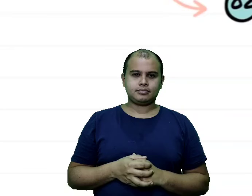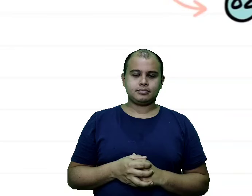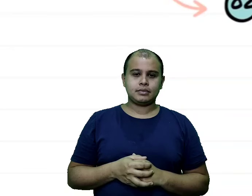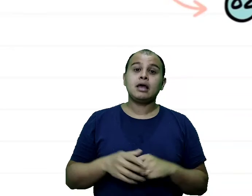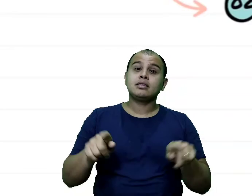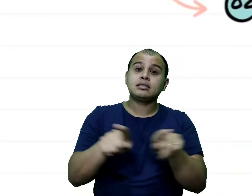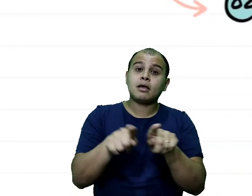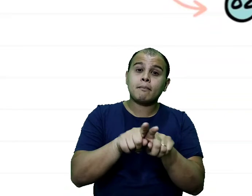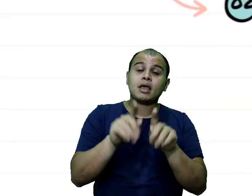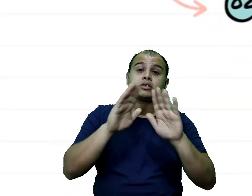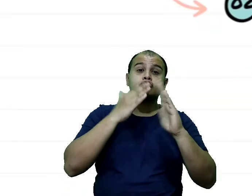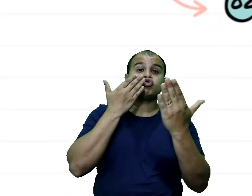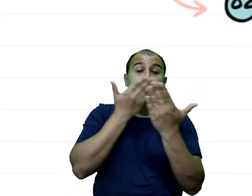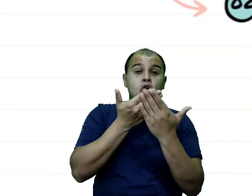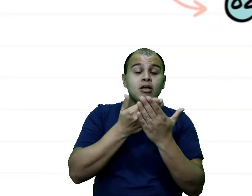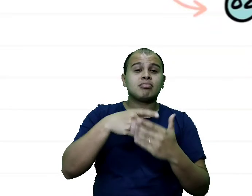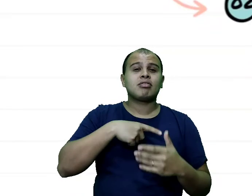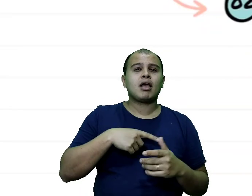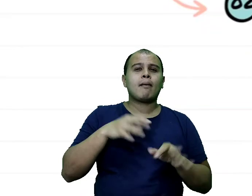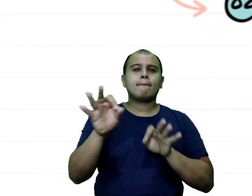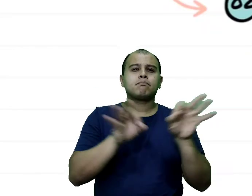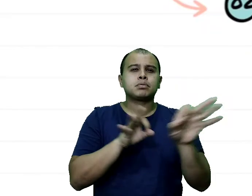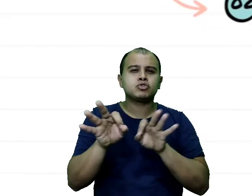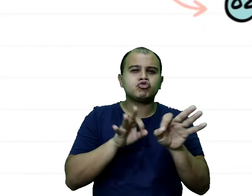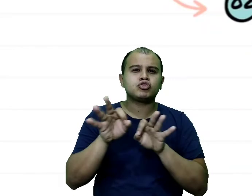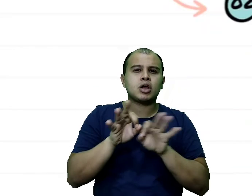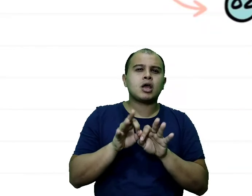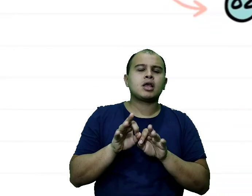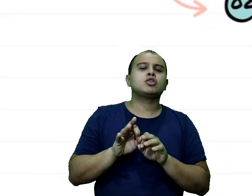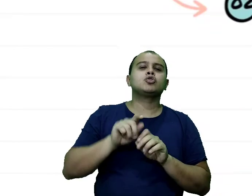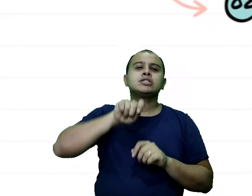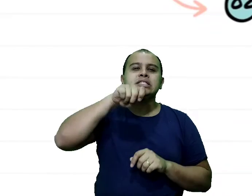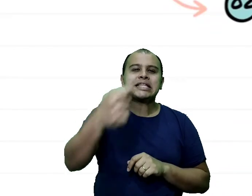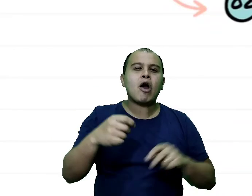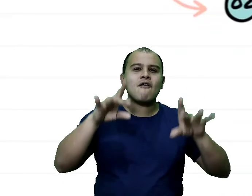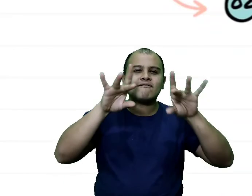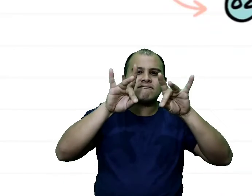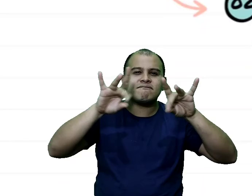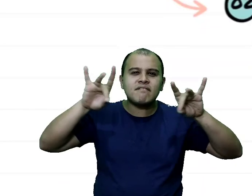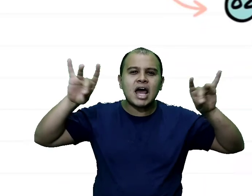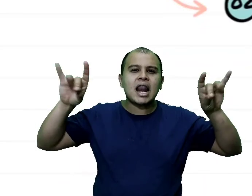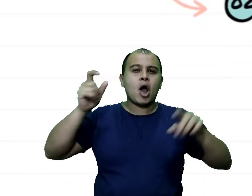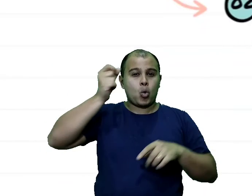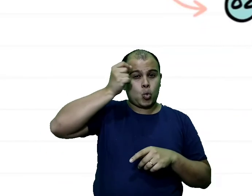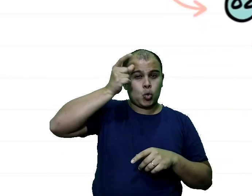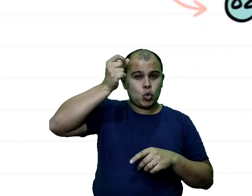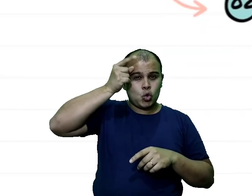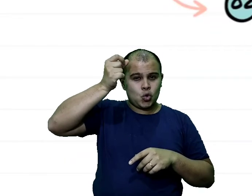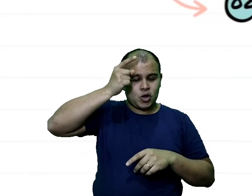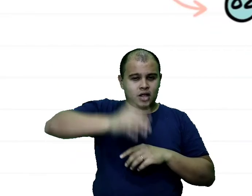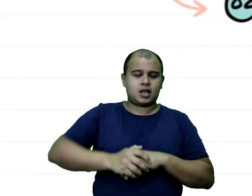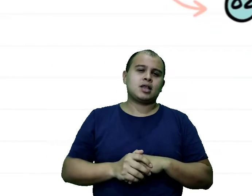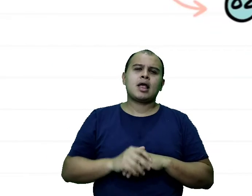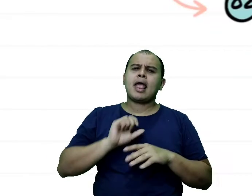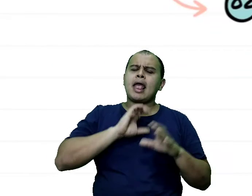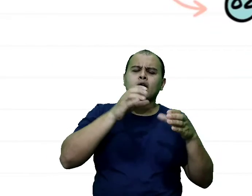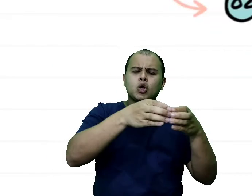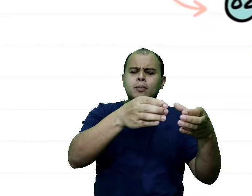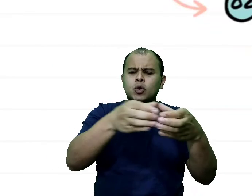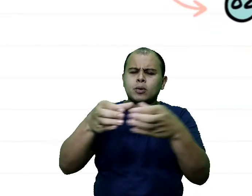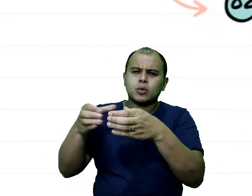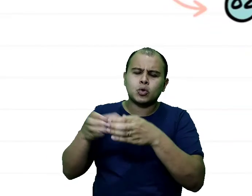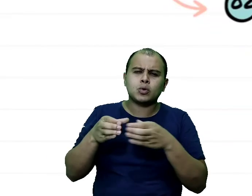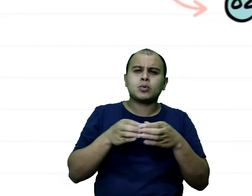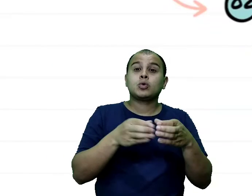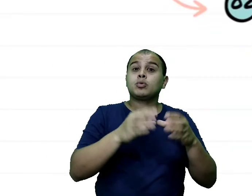Nós temos na escola esse ano o projeto Varal da Cultura, que é, na verdade, os professores, a direção, a